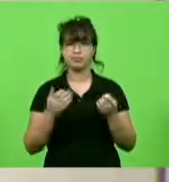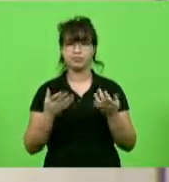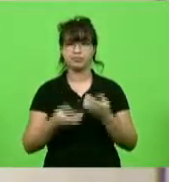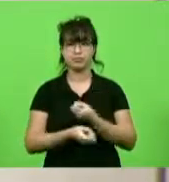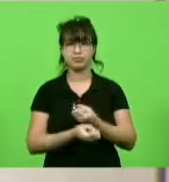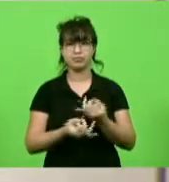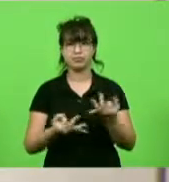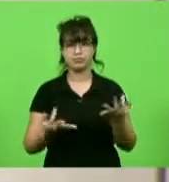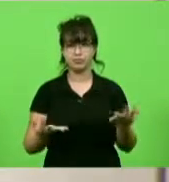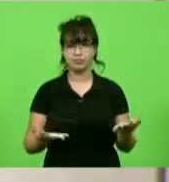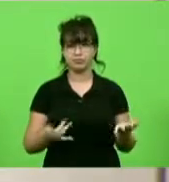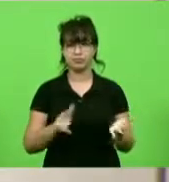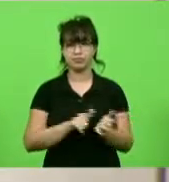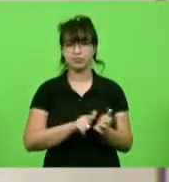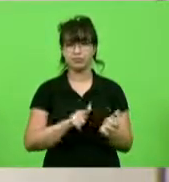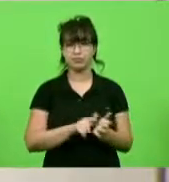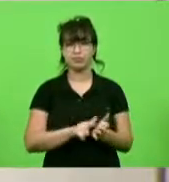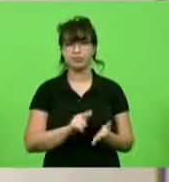de expediente.